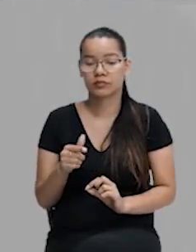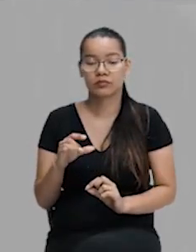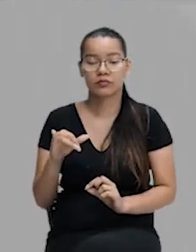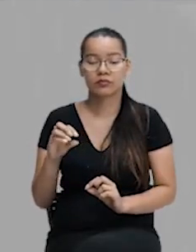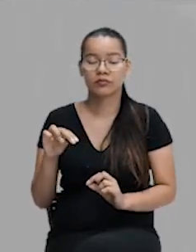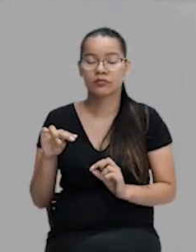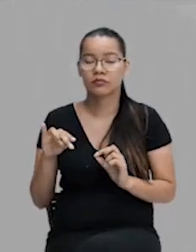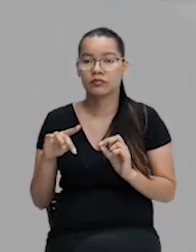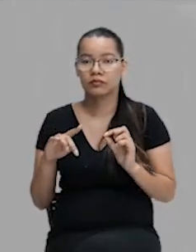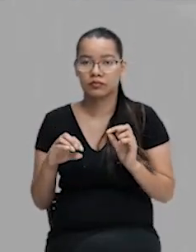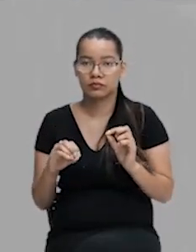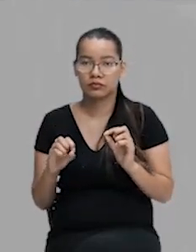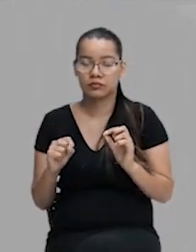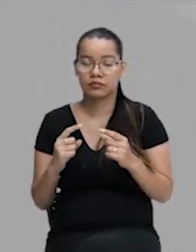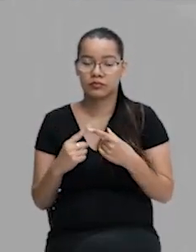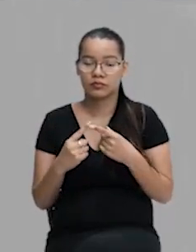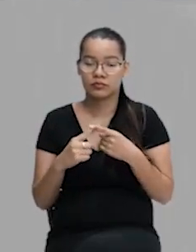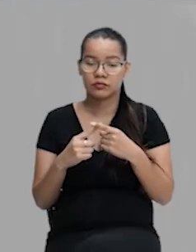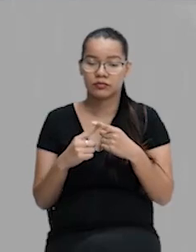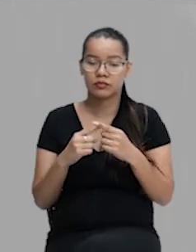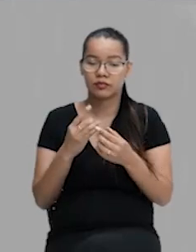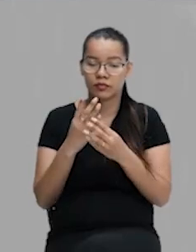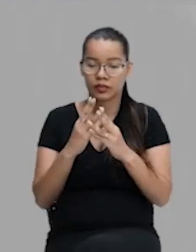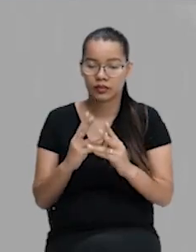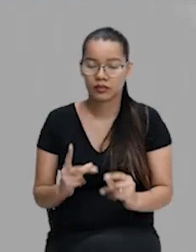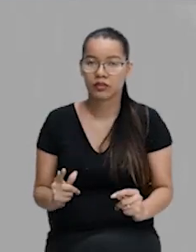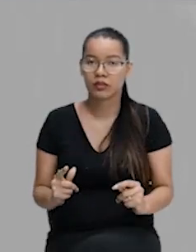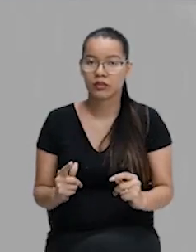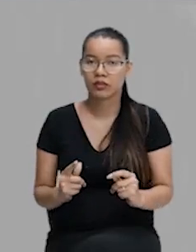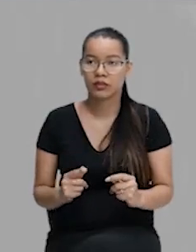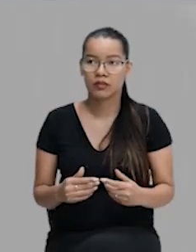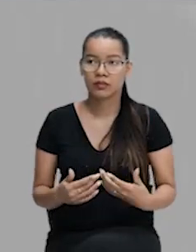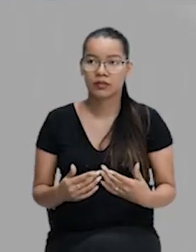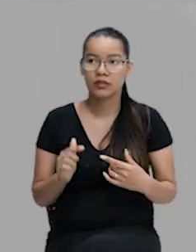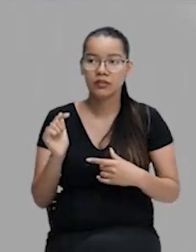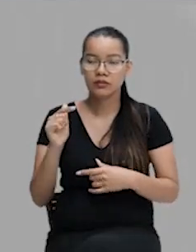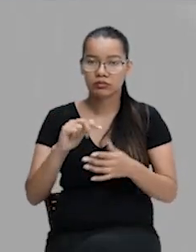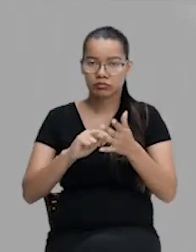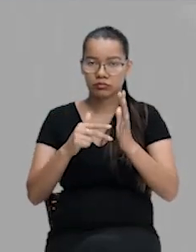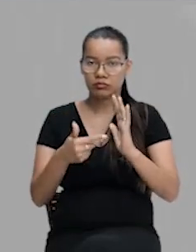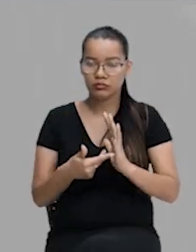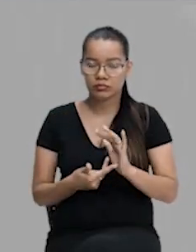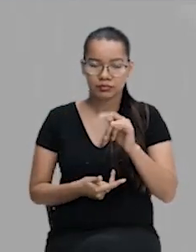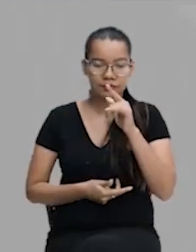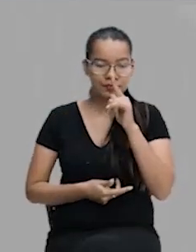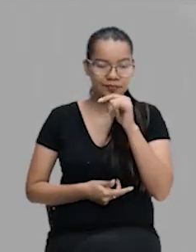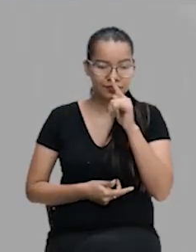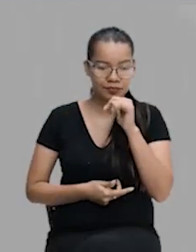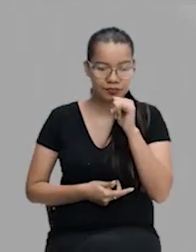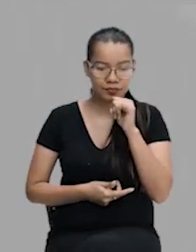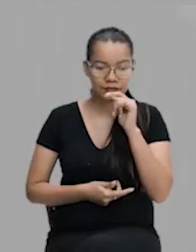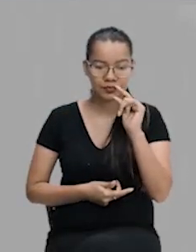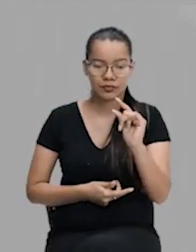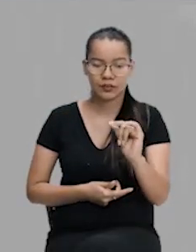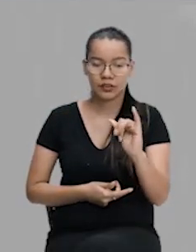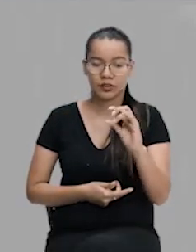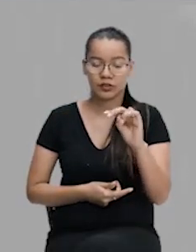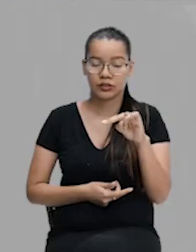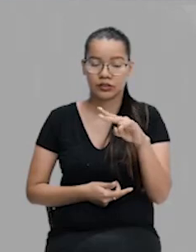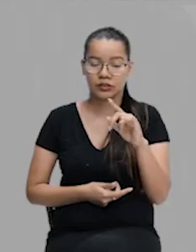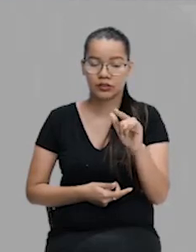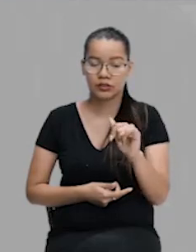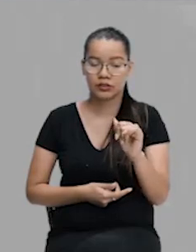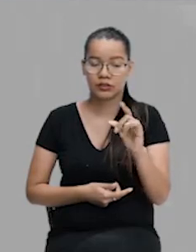foram eliminados. Nós não temos íon. Então, isso quer dizer que a água ela é menos ionizada